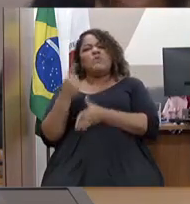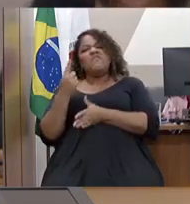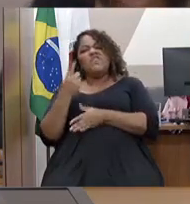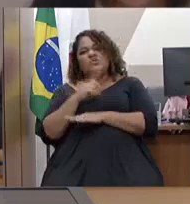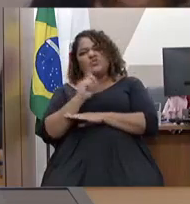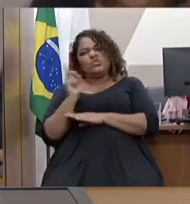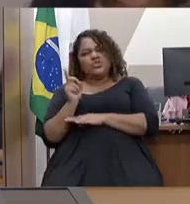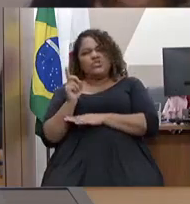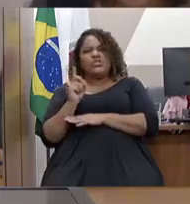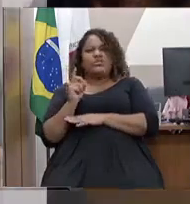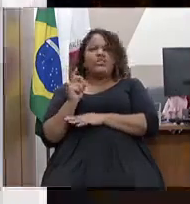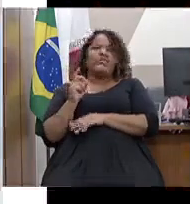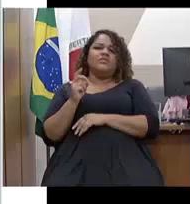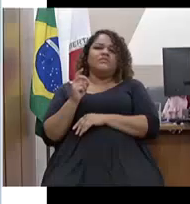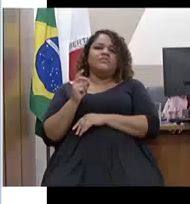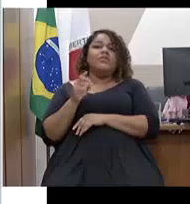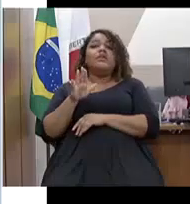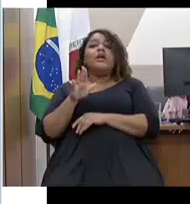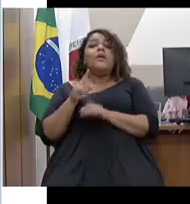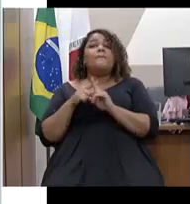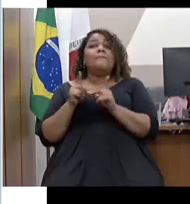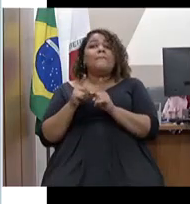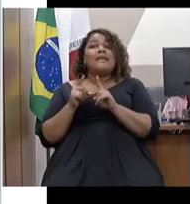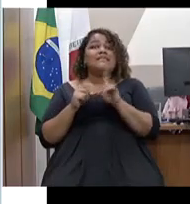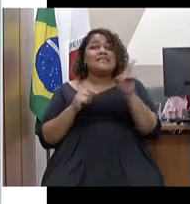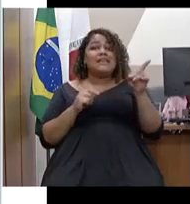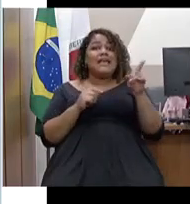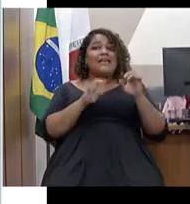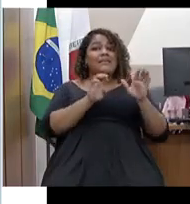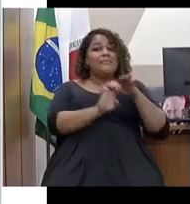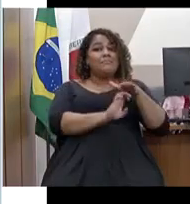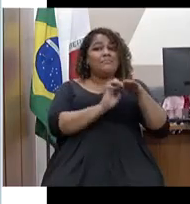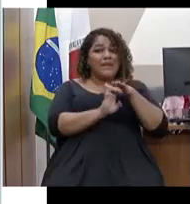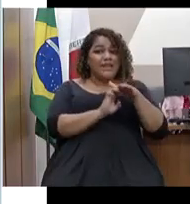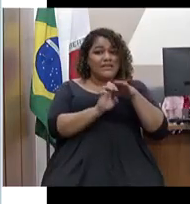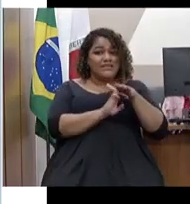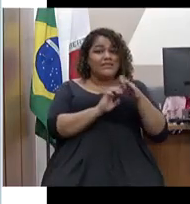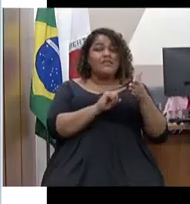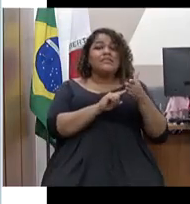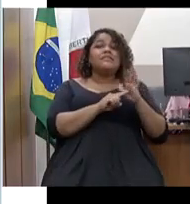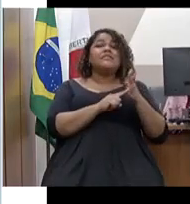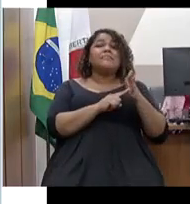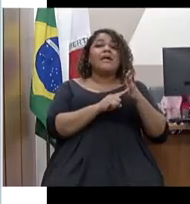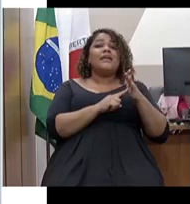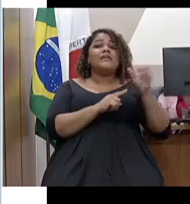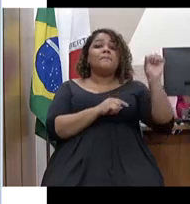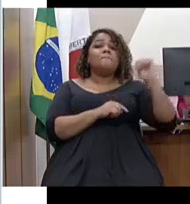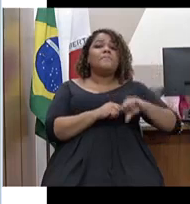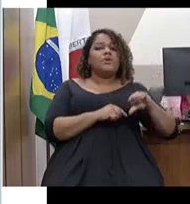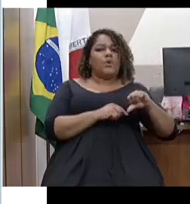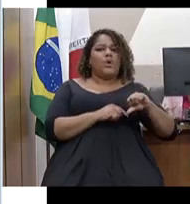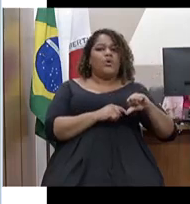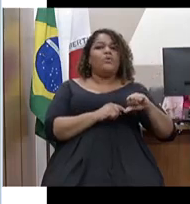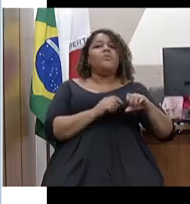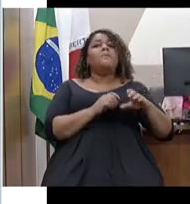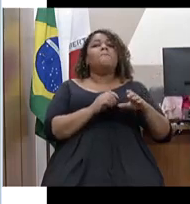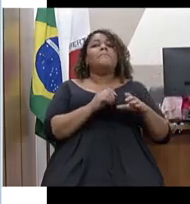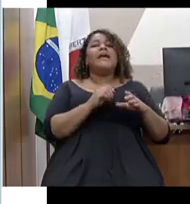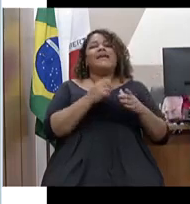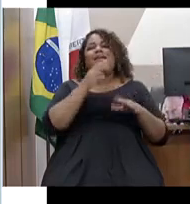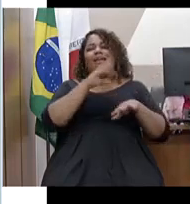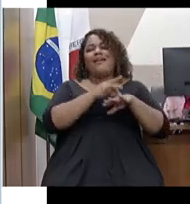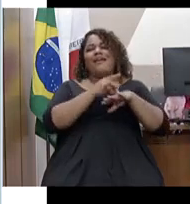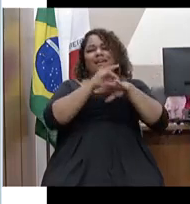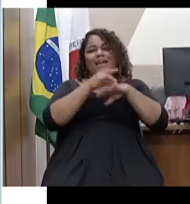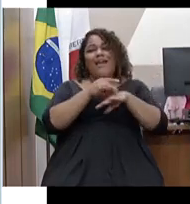e tal mas lá na empresa tem uma máquina pior do que aquela para moer carne para fazer salsicha não sei o quê e o cara tem que fazer uma tonelada